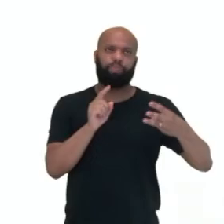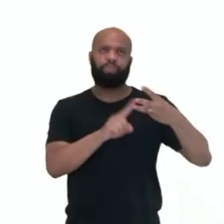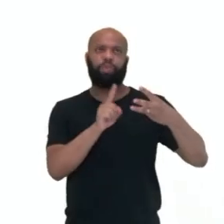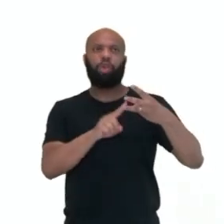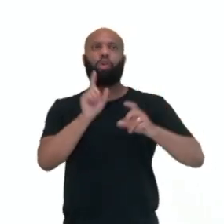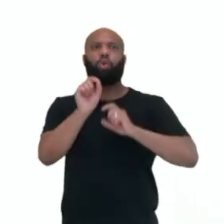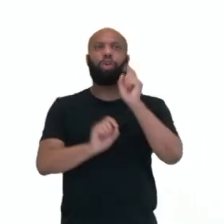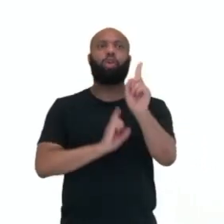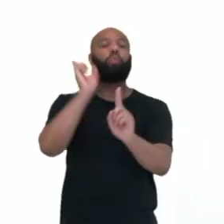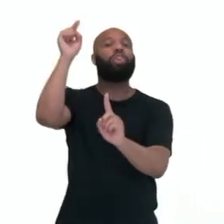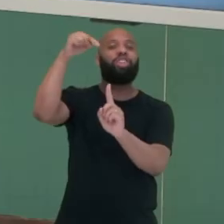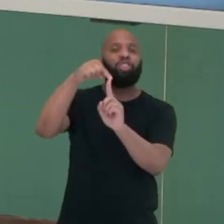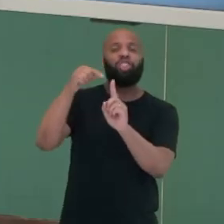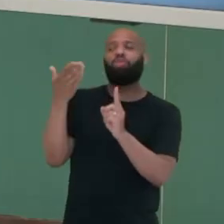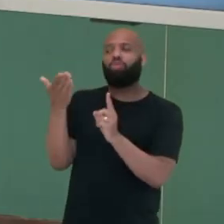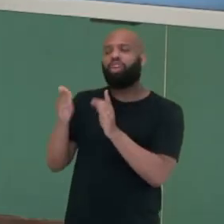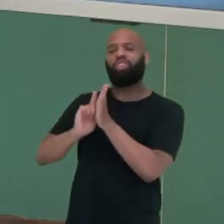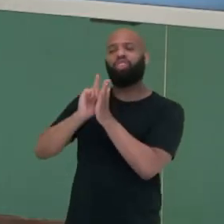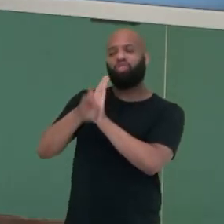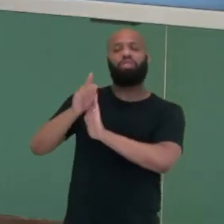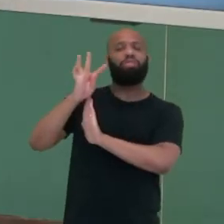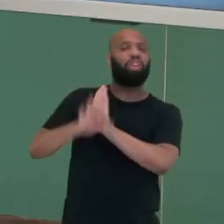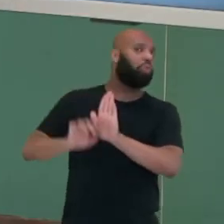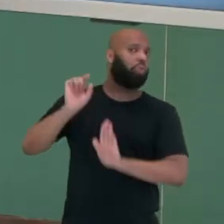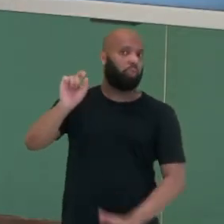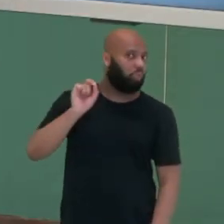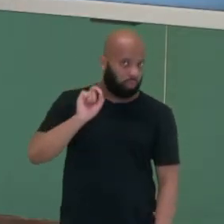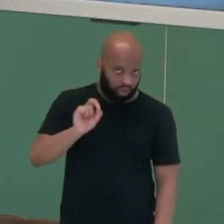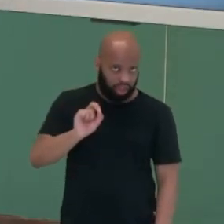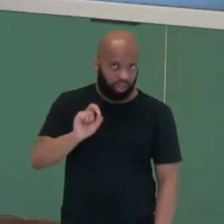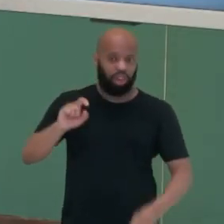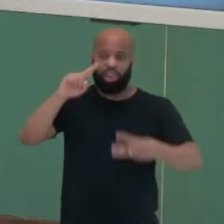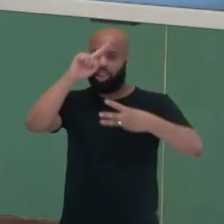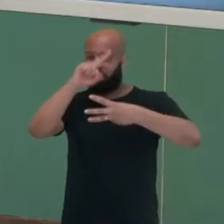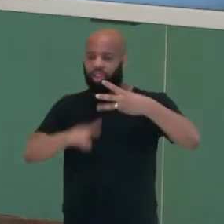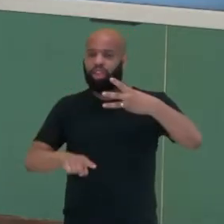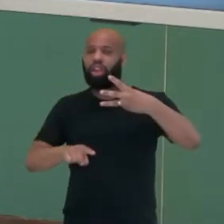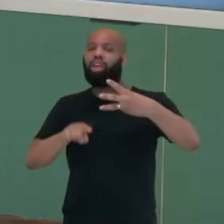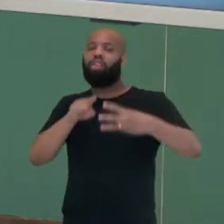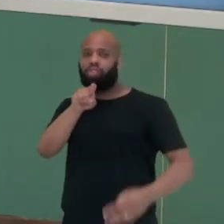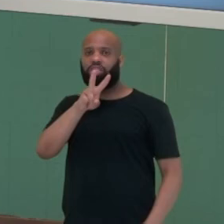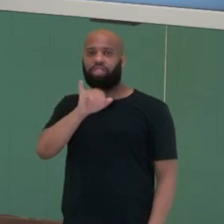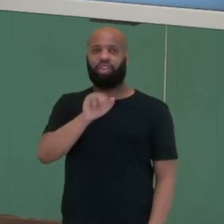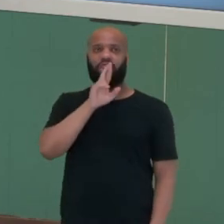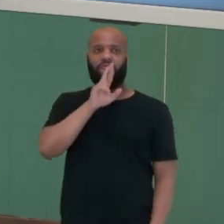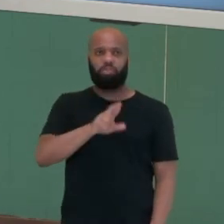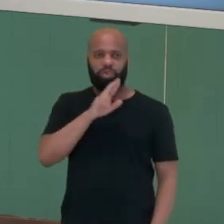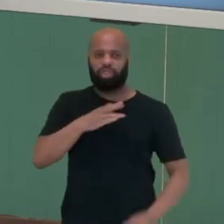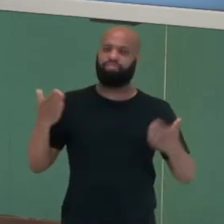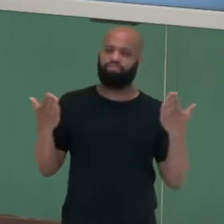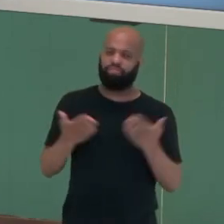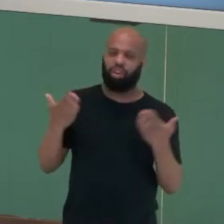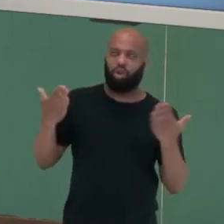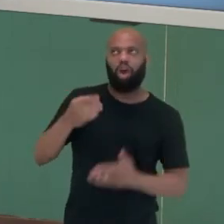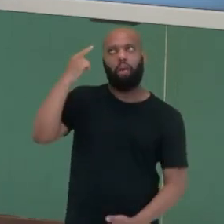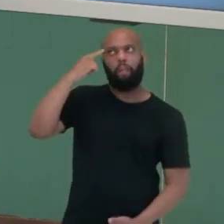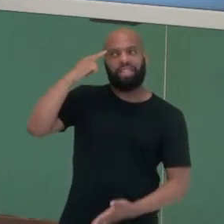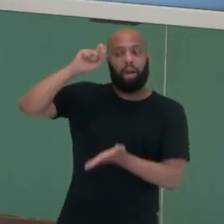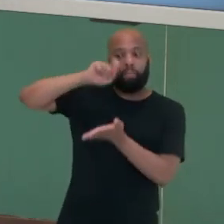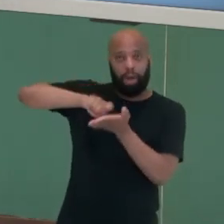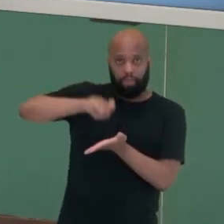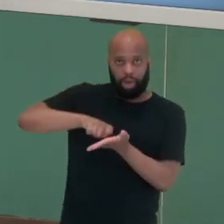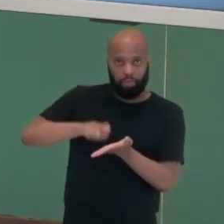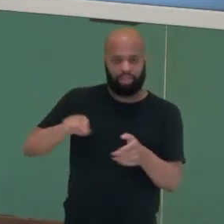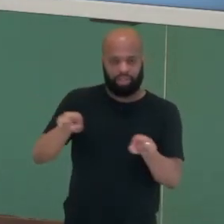E qual é o objetivo do gênero textual a ser tratado? Então essas 3 questões ficam para você pensar